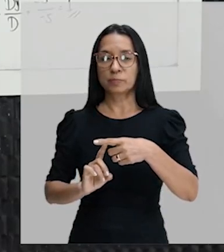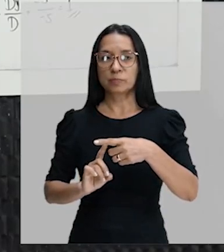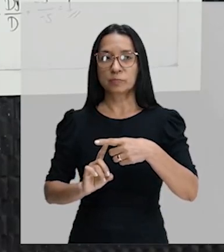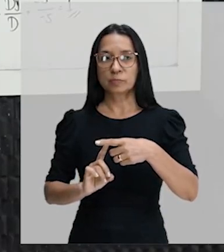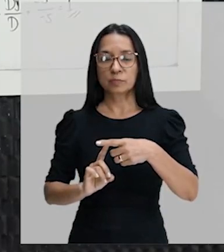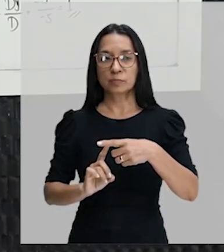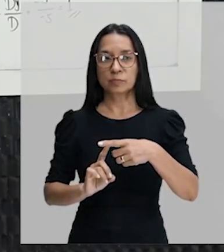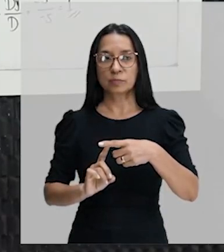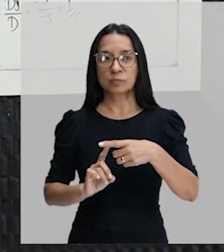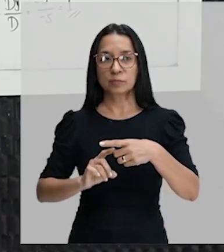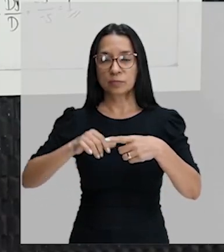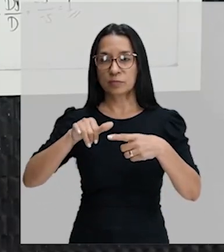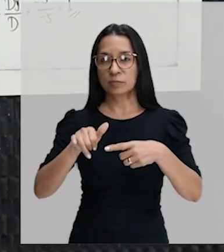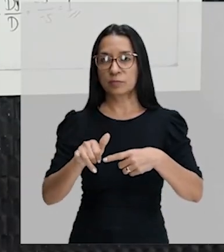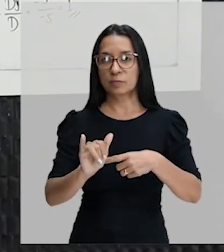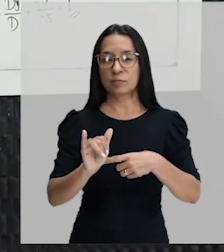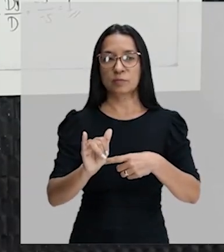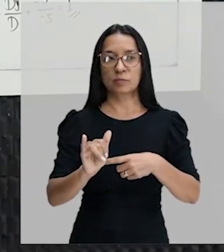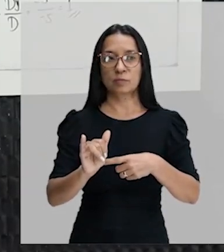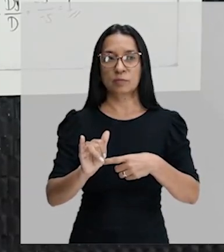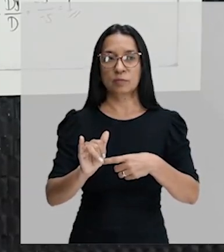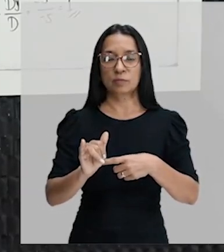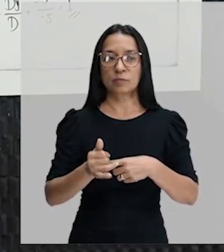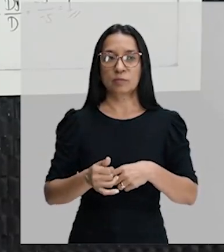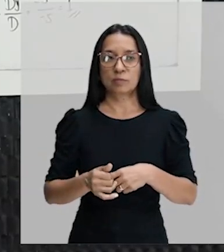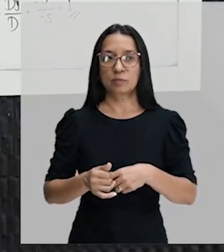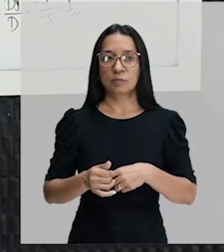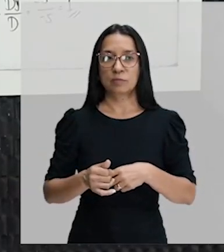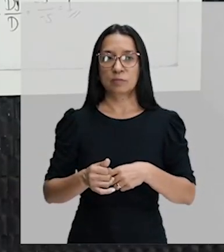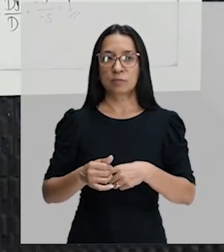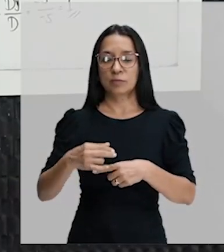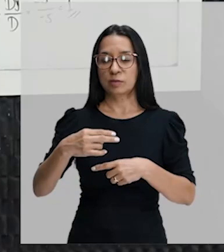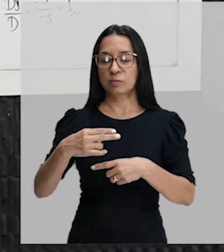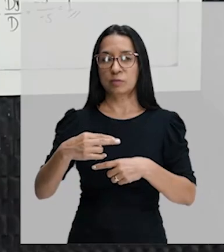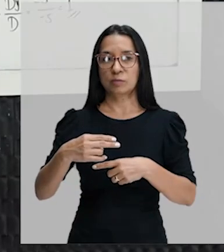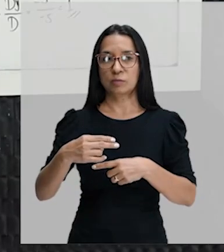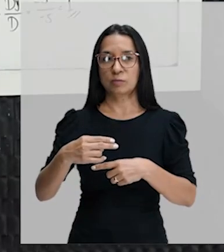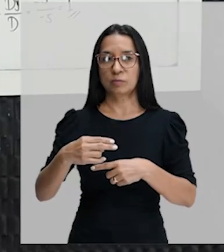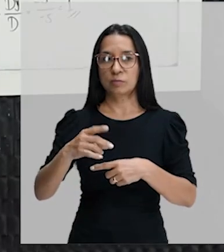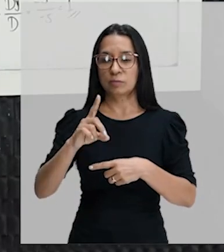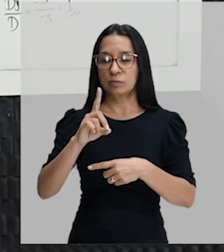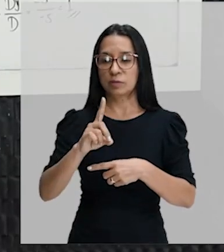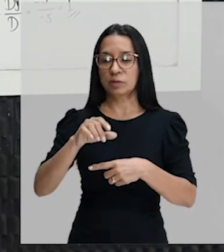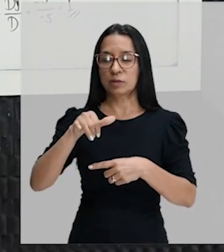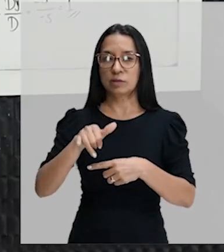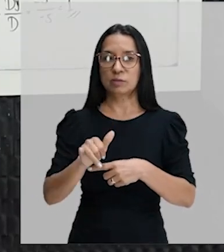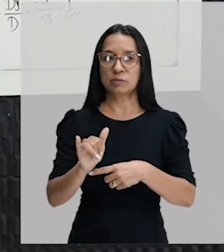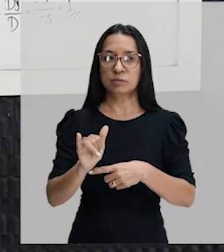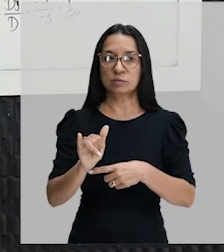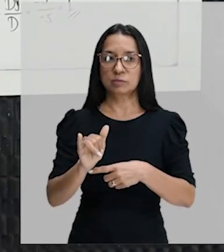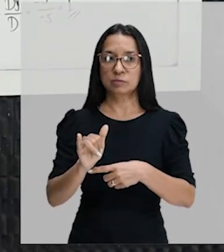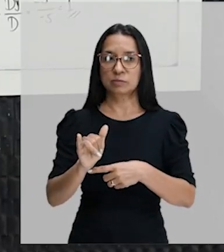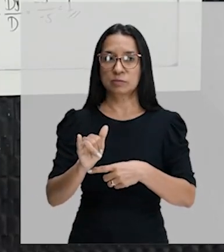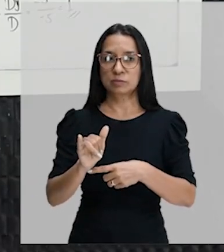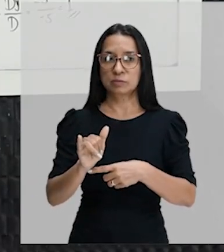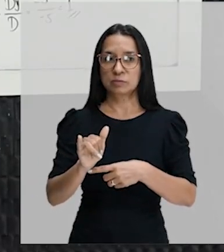Tá? Esse y aqui vai ser igual ao dy